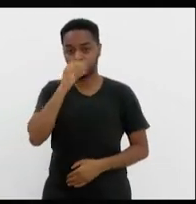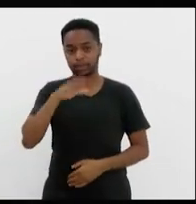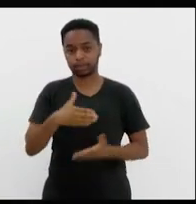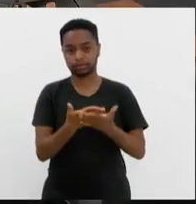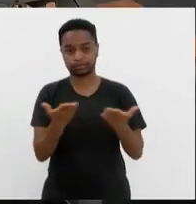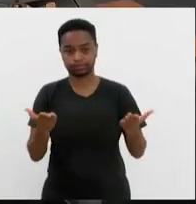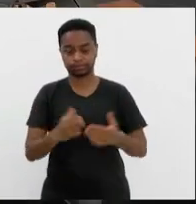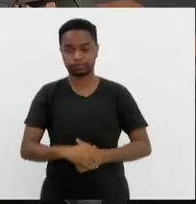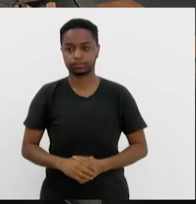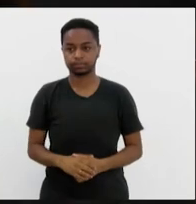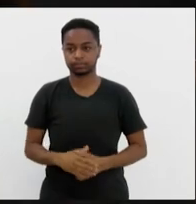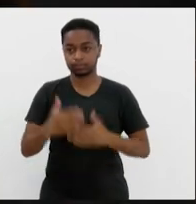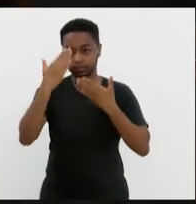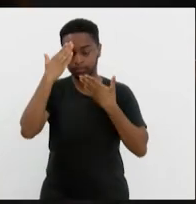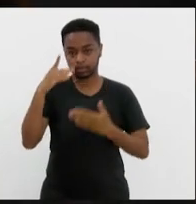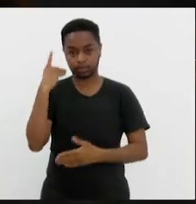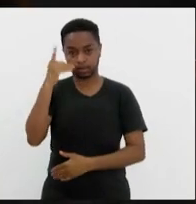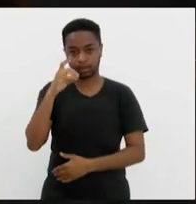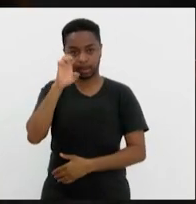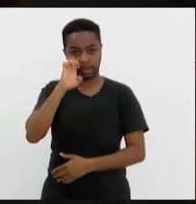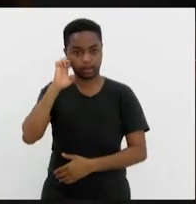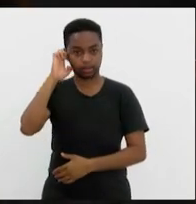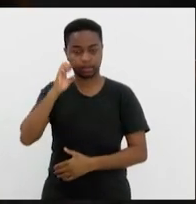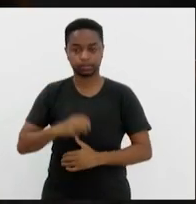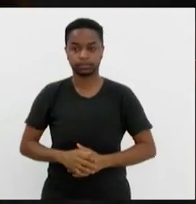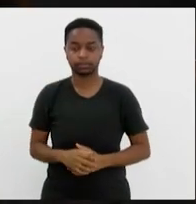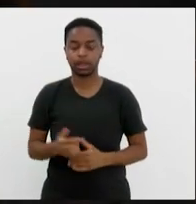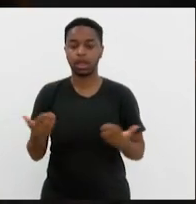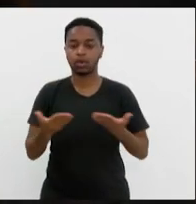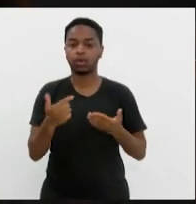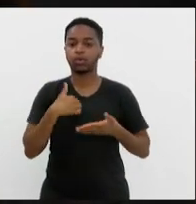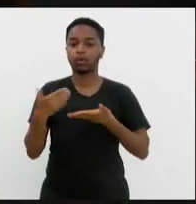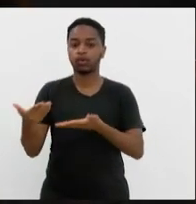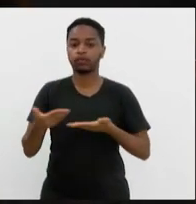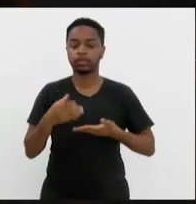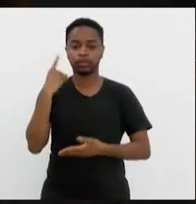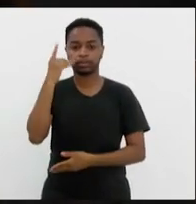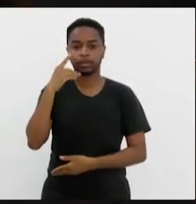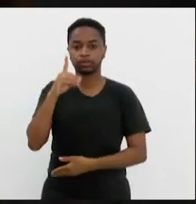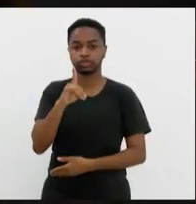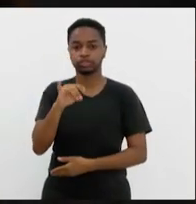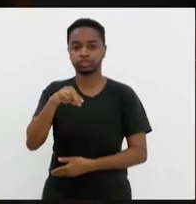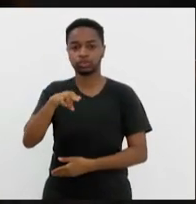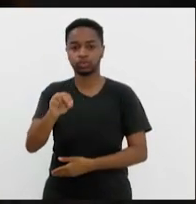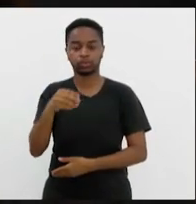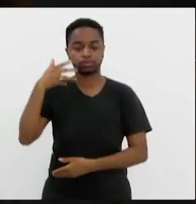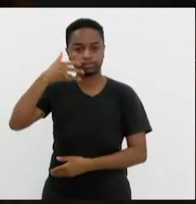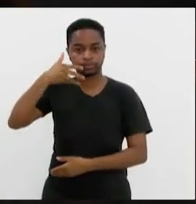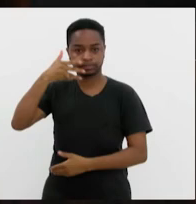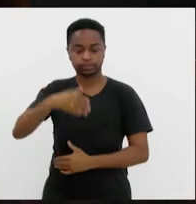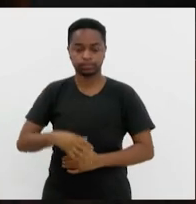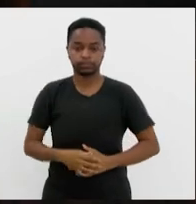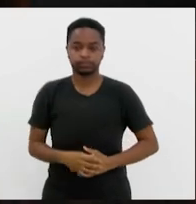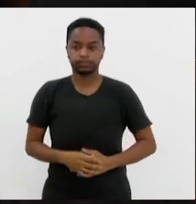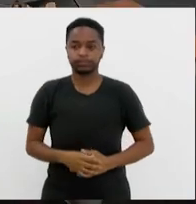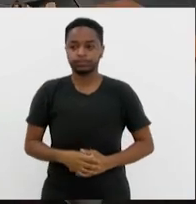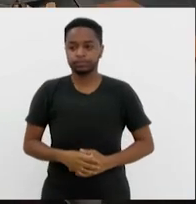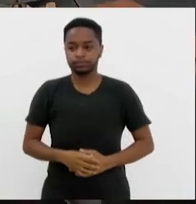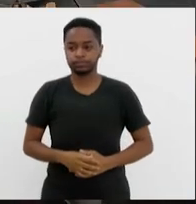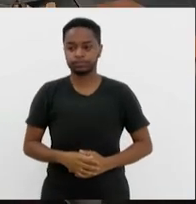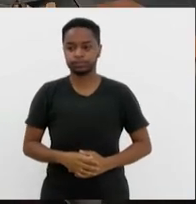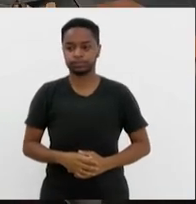vocês. Obrigado, deputada Élica. Convido agora o deputado Marcelo Dino para fazer uso da tribuna.